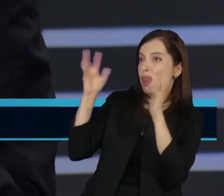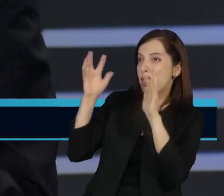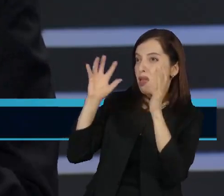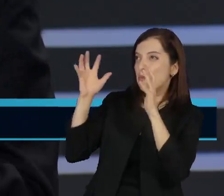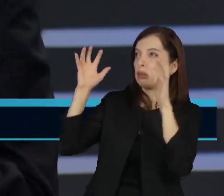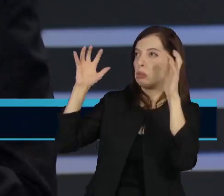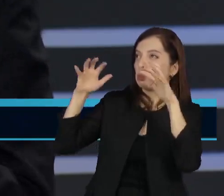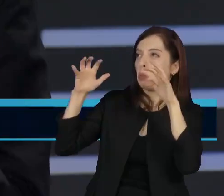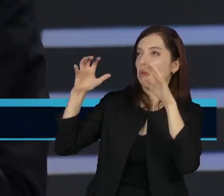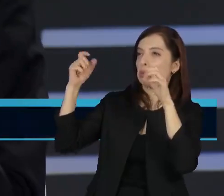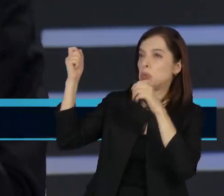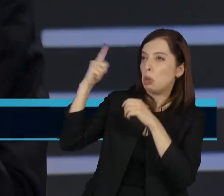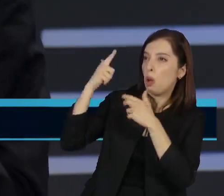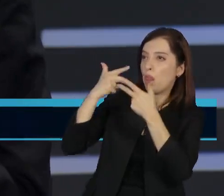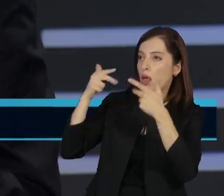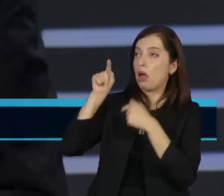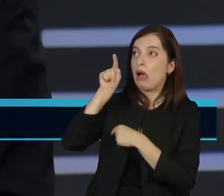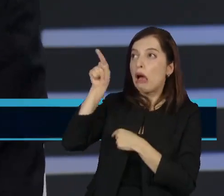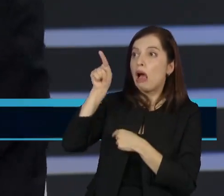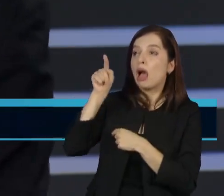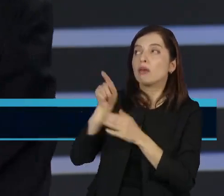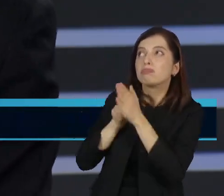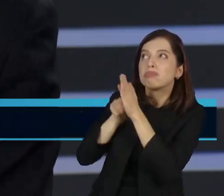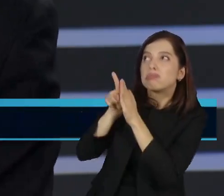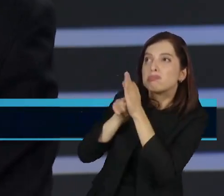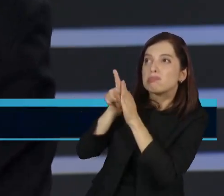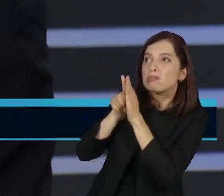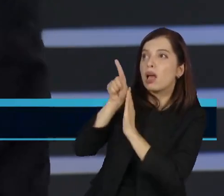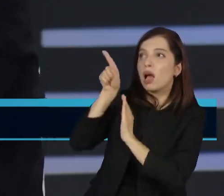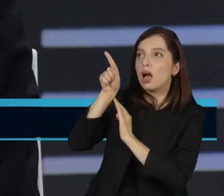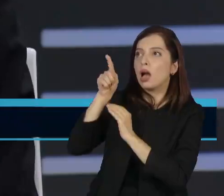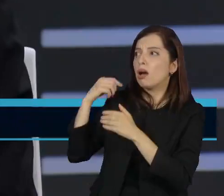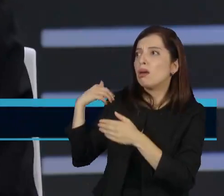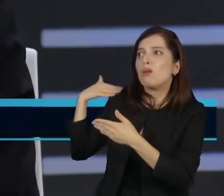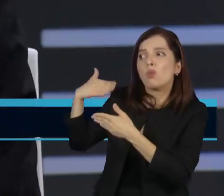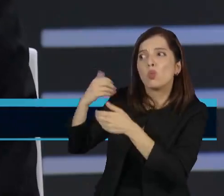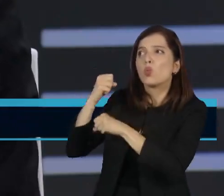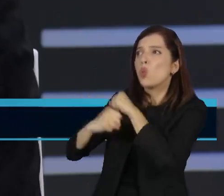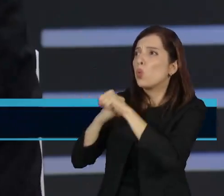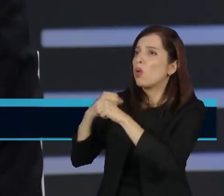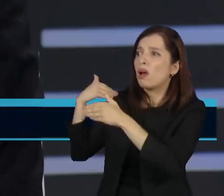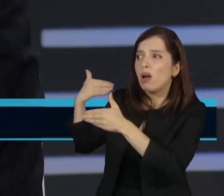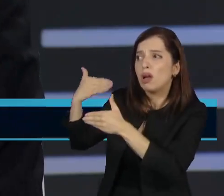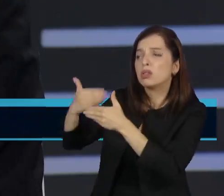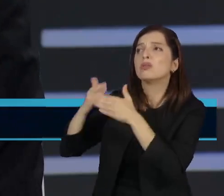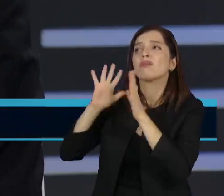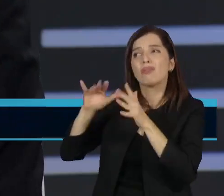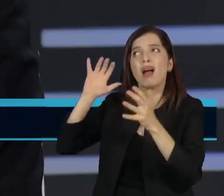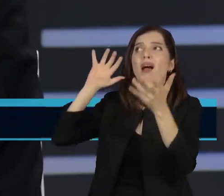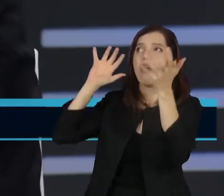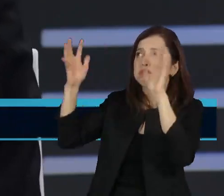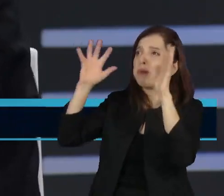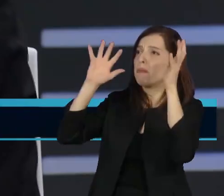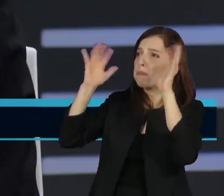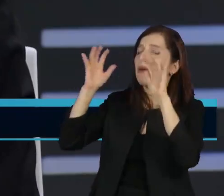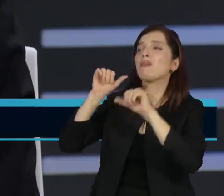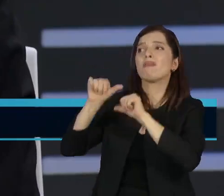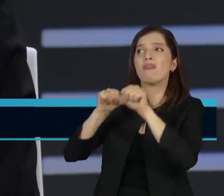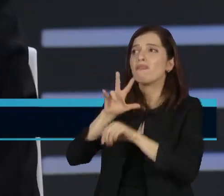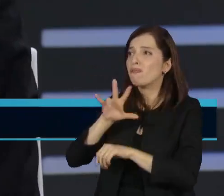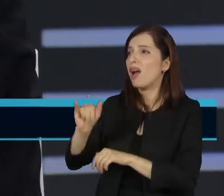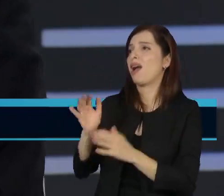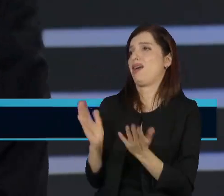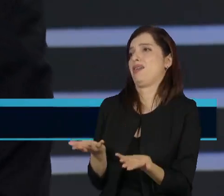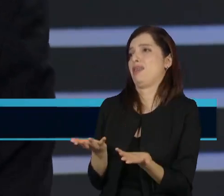dizer, estudos há 20 anos têm demonstrado que o grande impacto da mudança do clima, do aquecimento global, é no ciclo